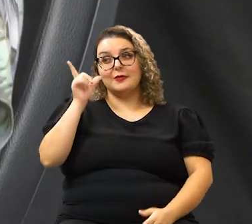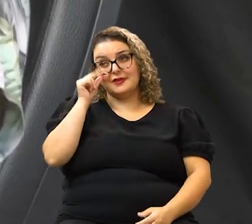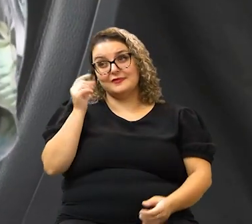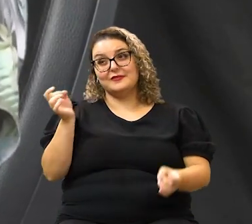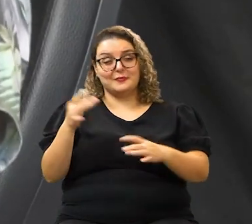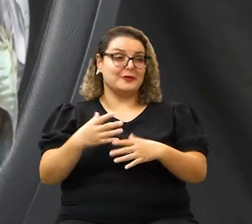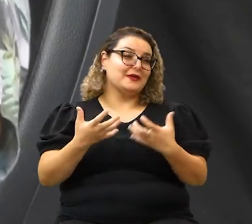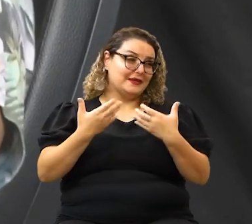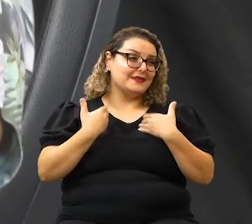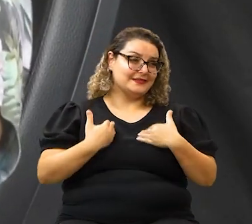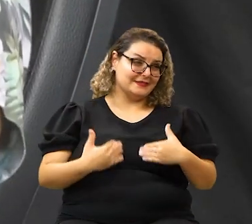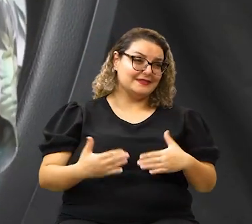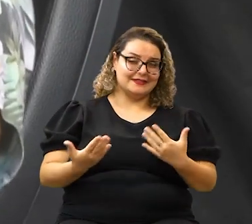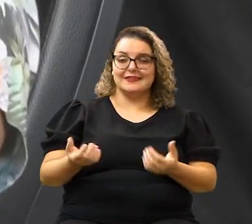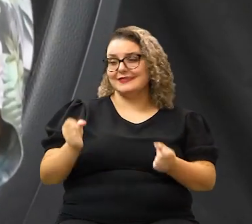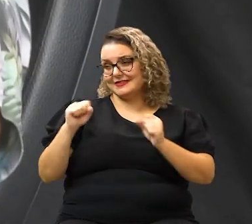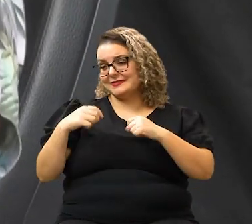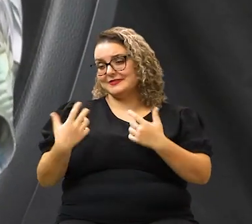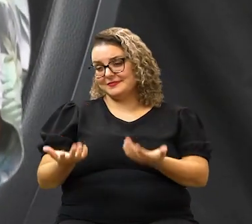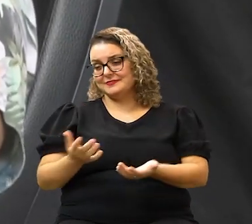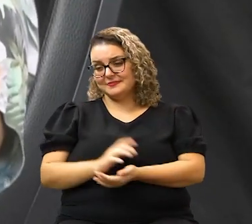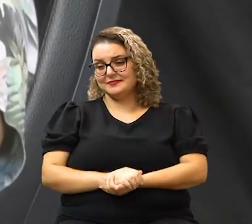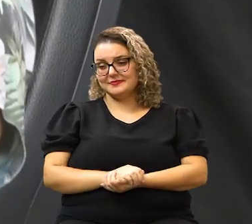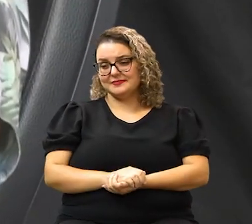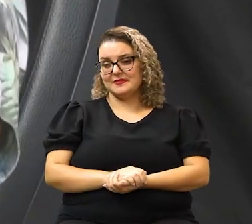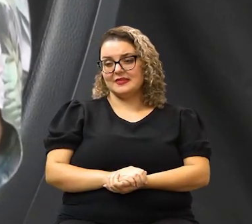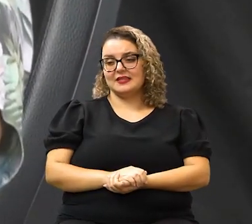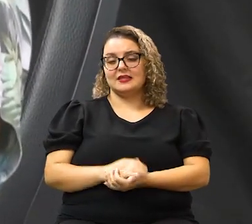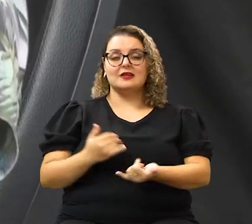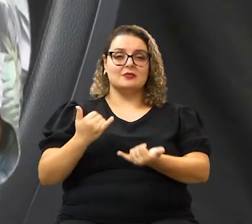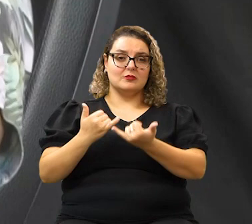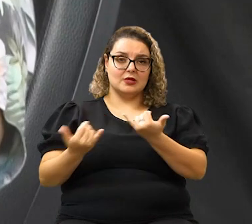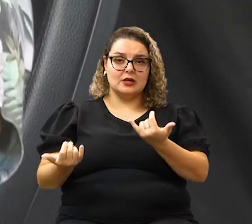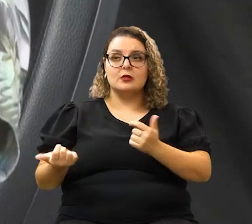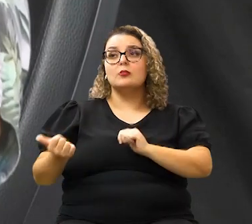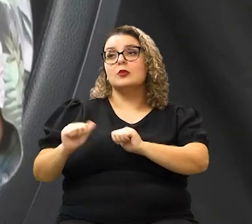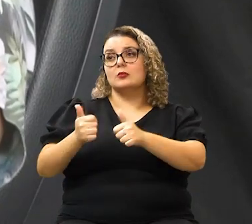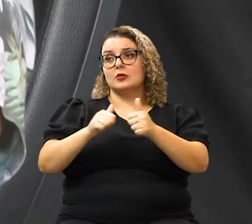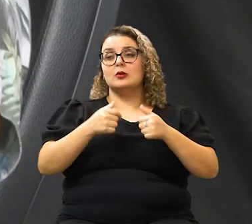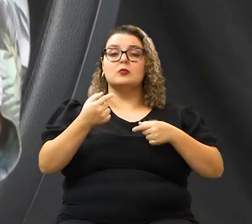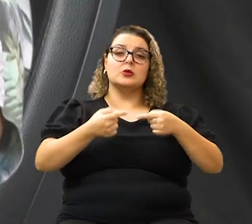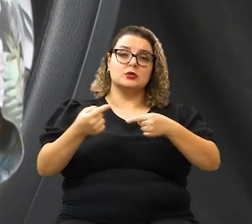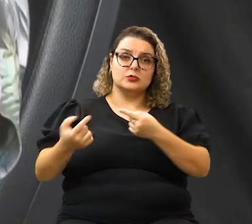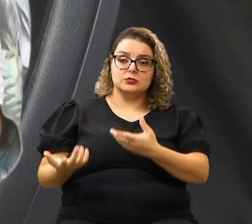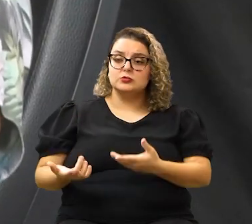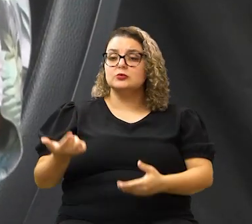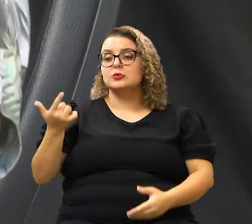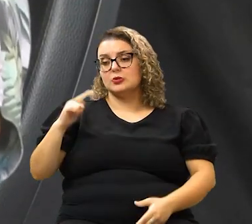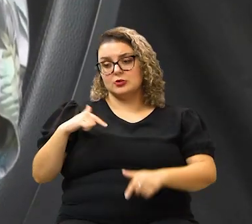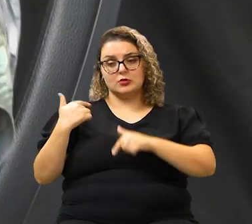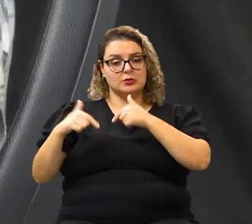E, na verdade, parte disso foi uma avaliação, uma discussão, continuamos o trabalho, né?